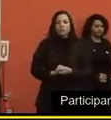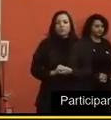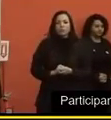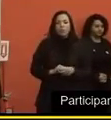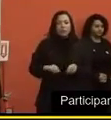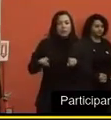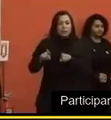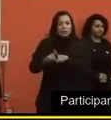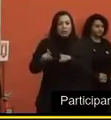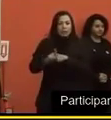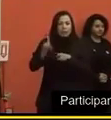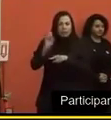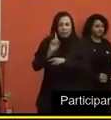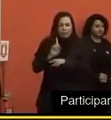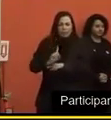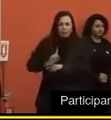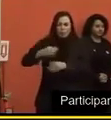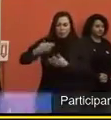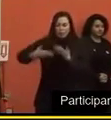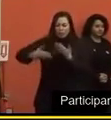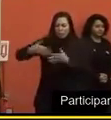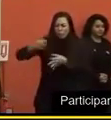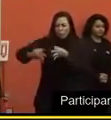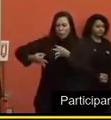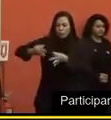E defendendo a ordem jurídica.